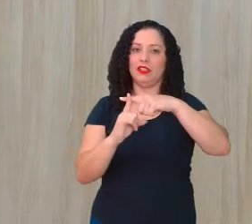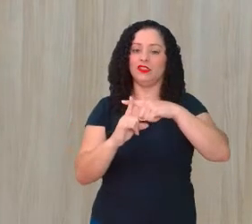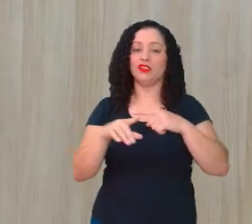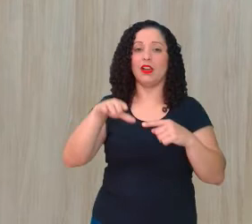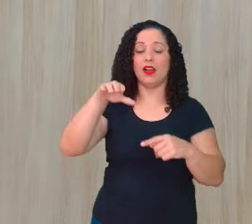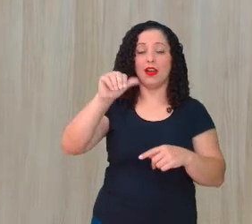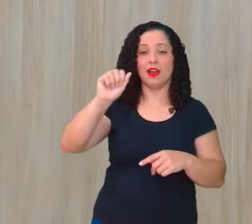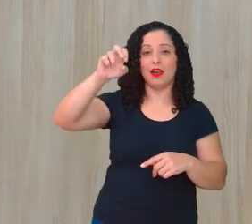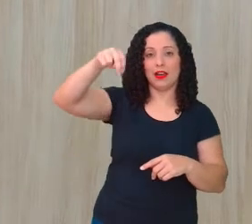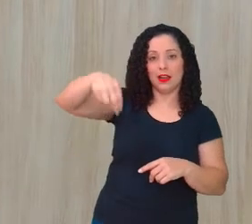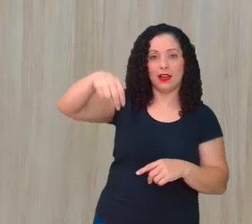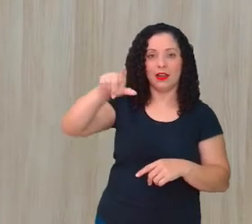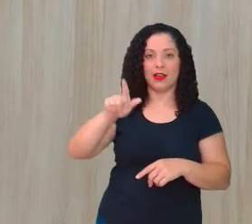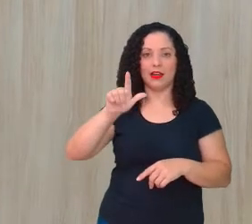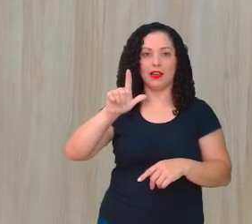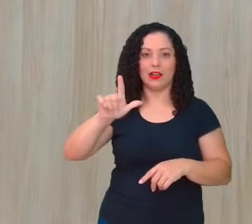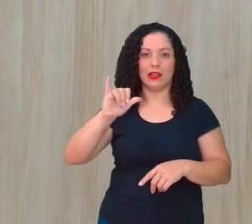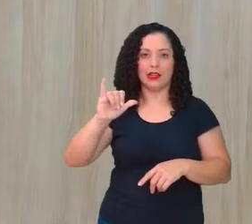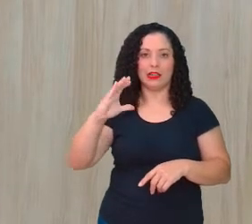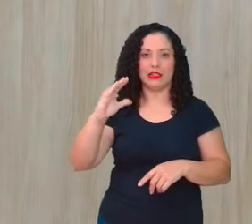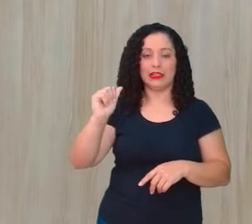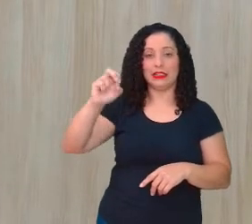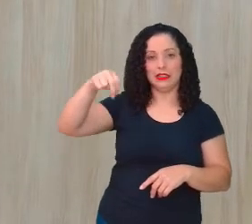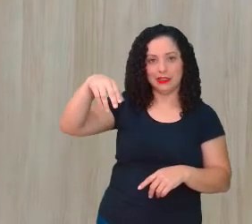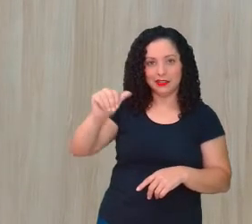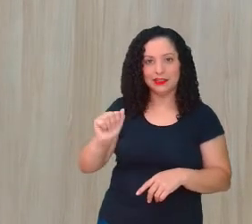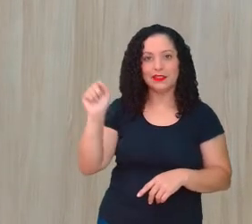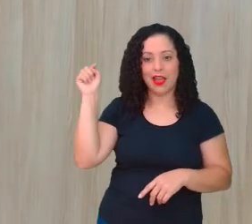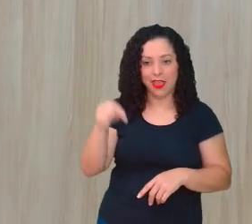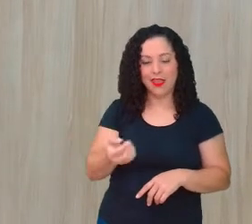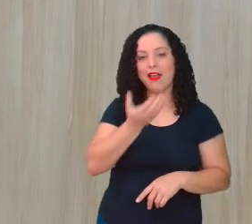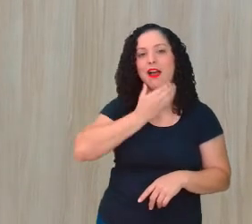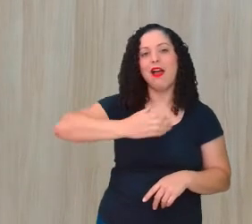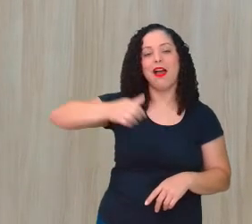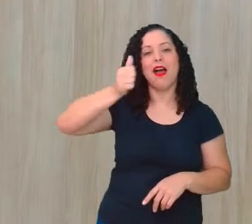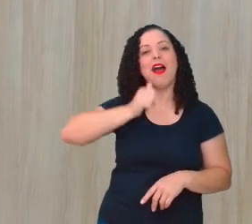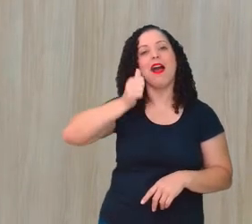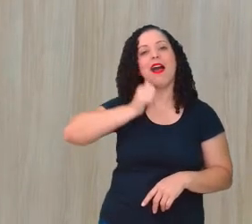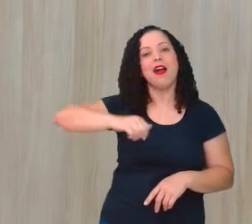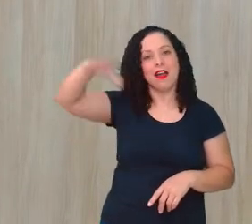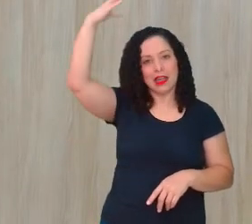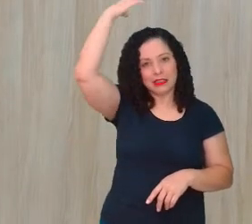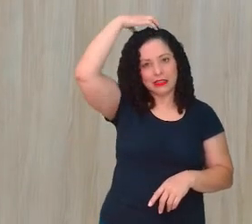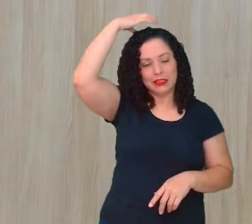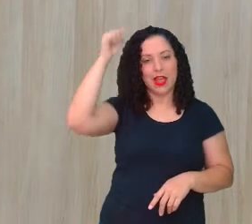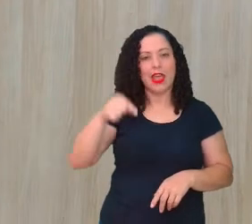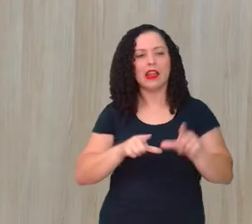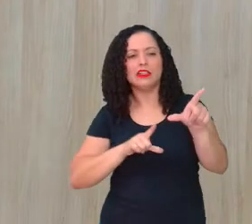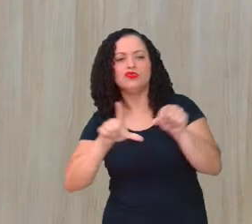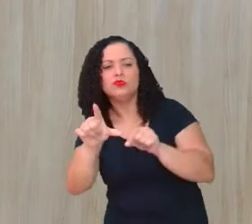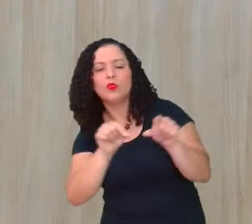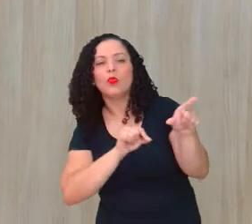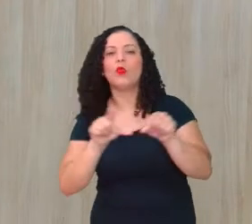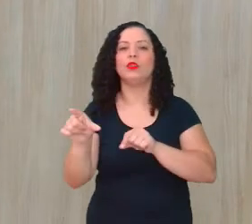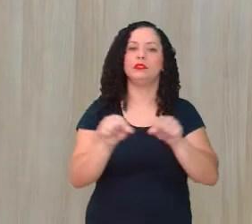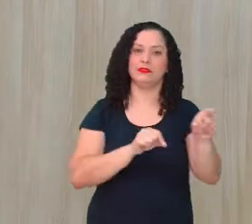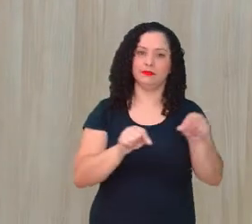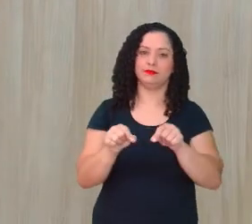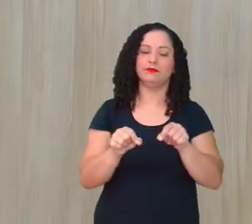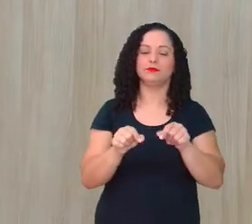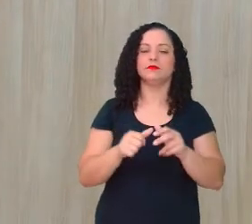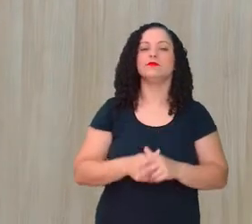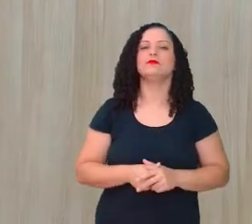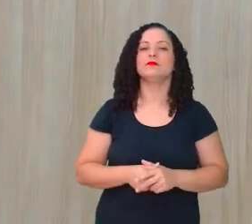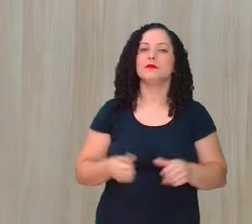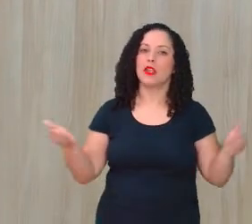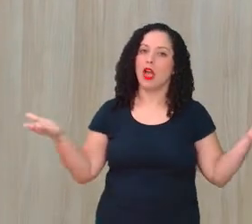ela indicava, né, no caso agora, indicava porque como ela faleceu, vai passar para